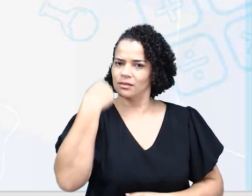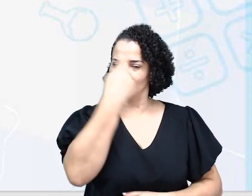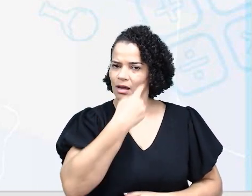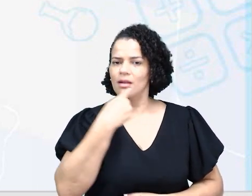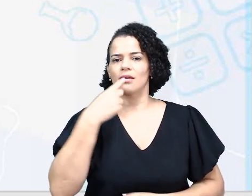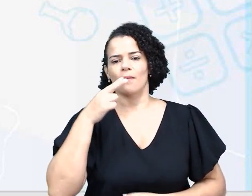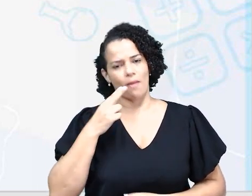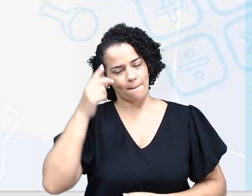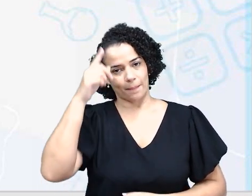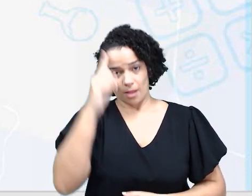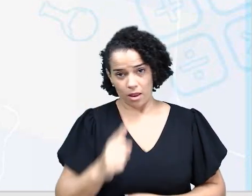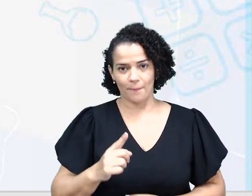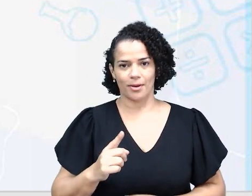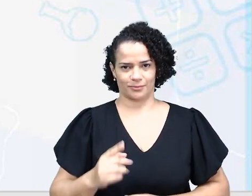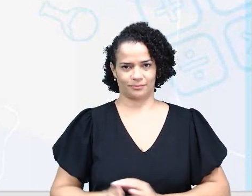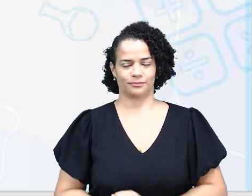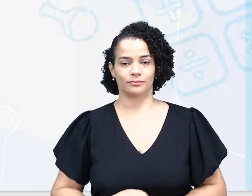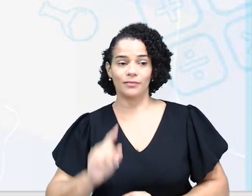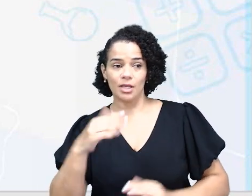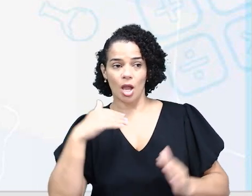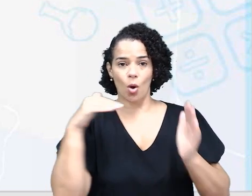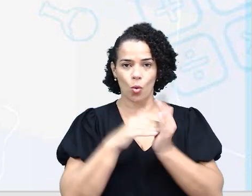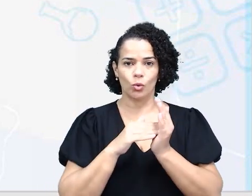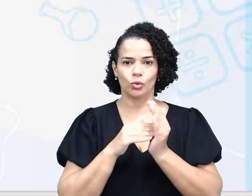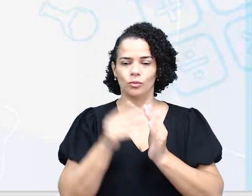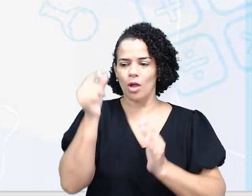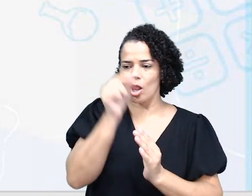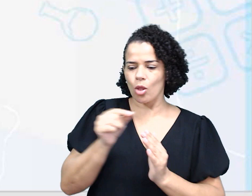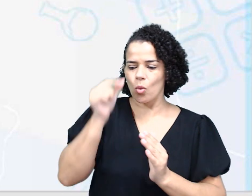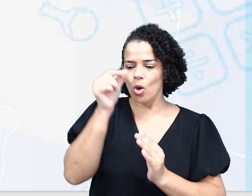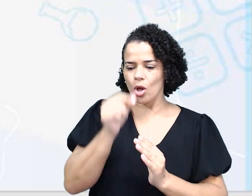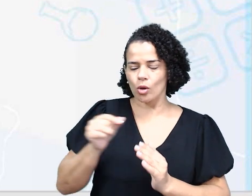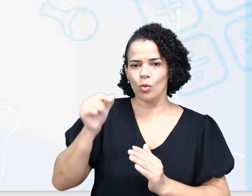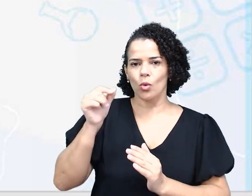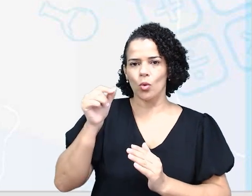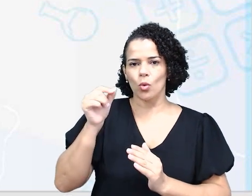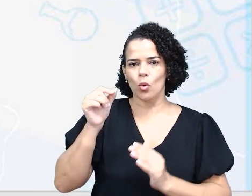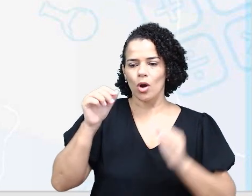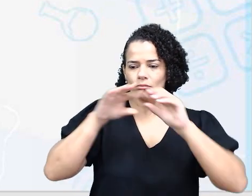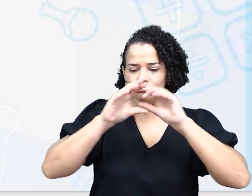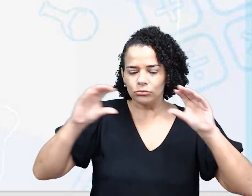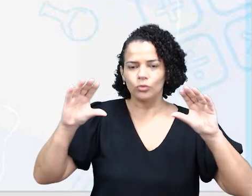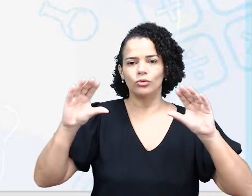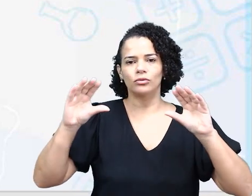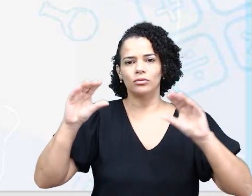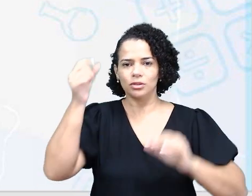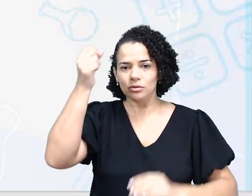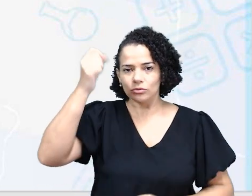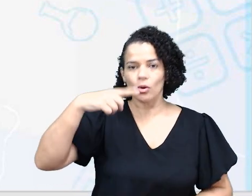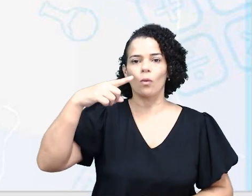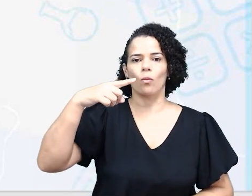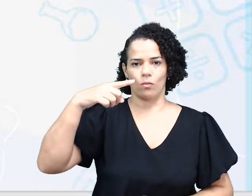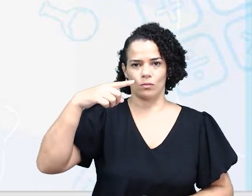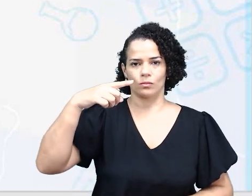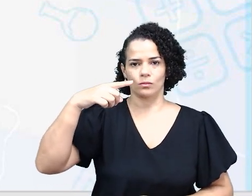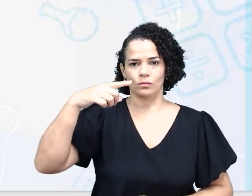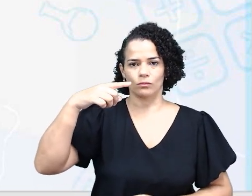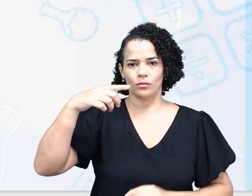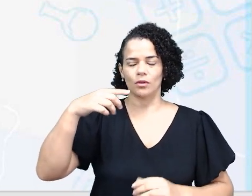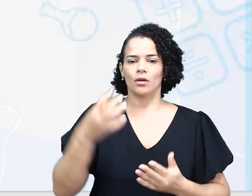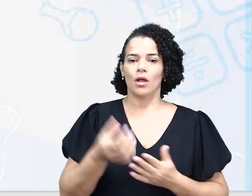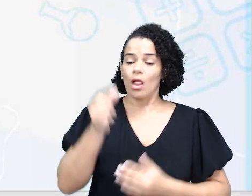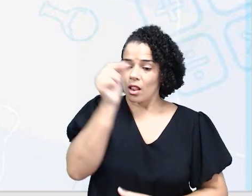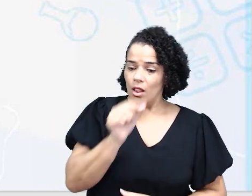carinha, relâmpago. E a última sequência, lua, lua, nuvem, sol. Lua, lua, nuvem, sol. E aí, lua,